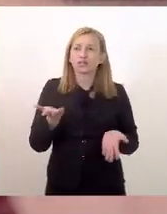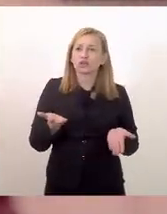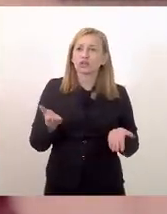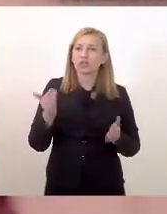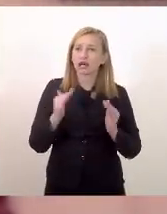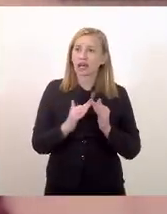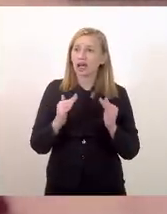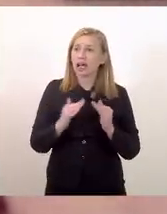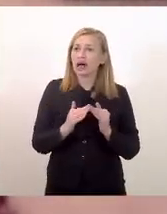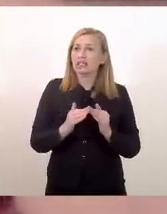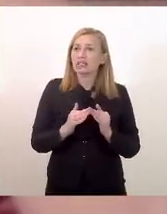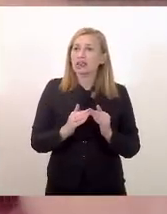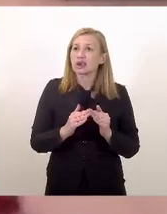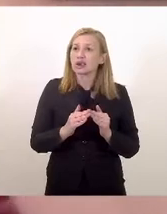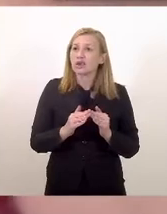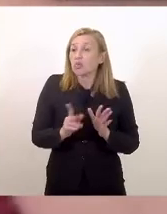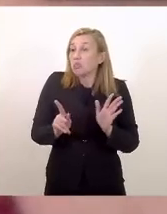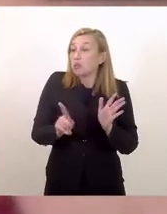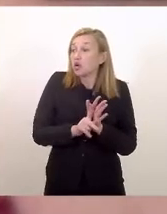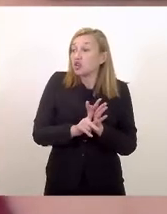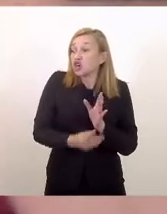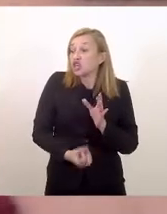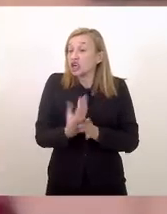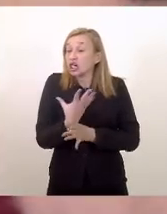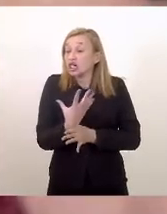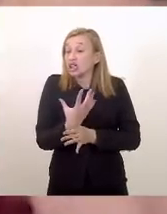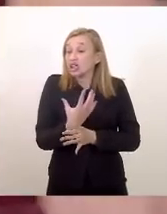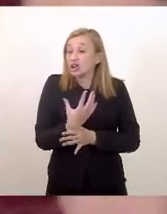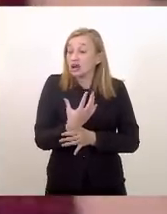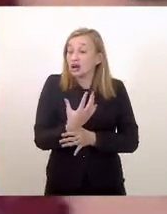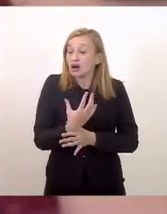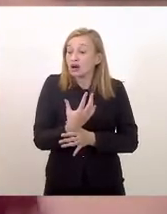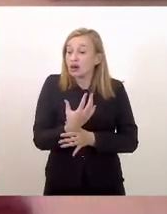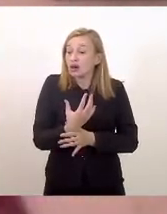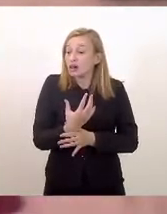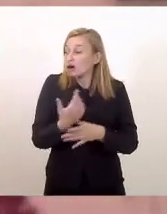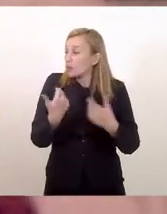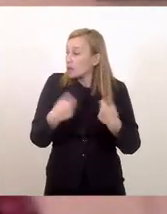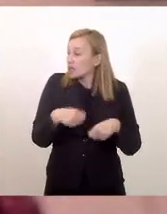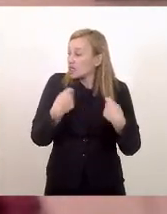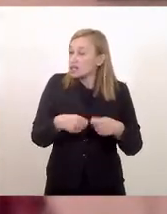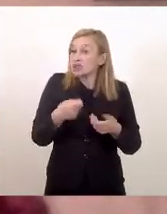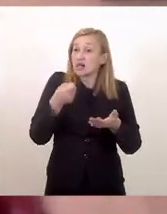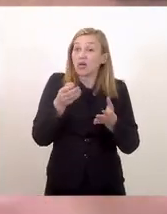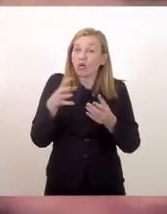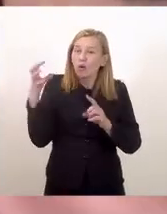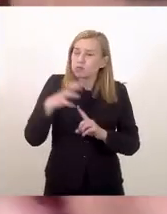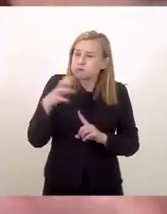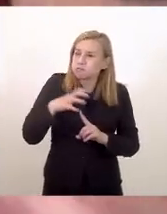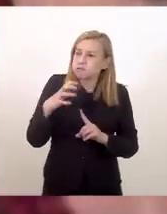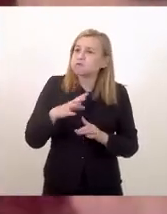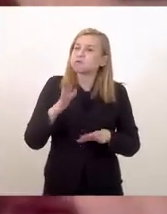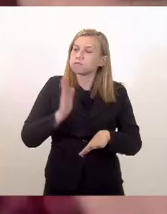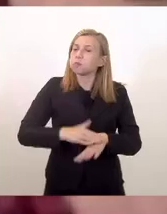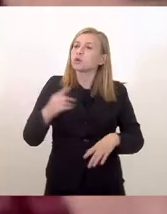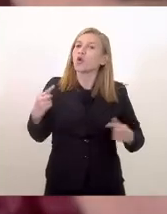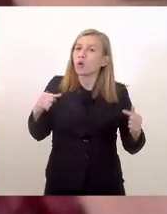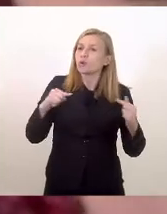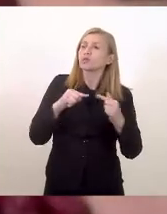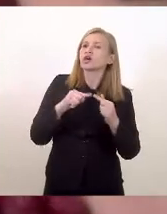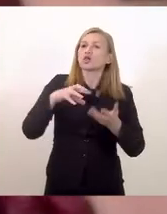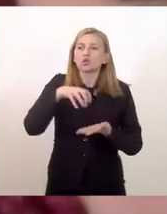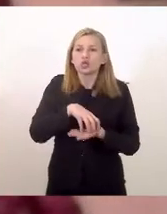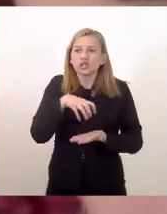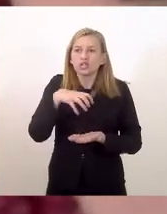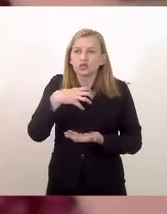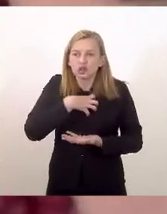dessa casa façam projetos de lei, façam uma pressão mais objetiva, no sentido